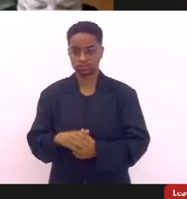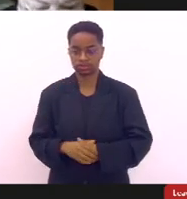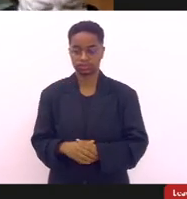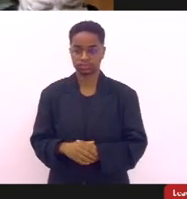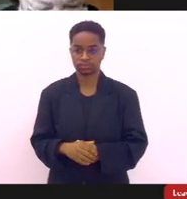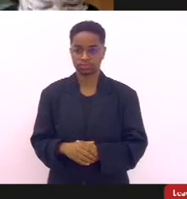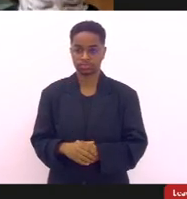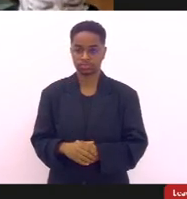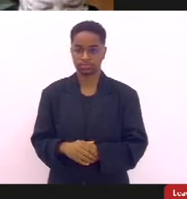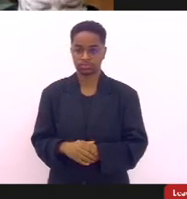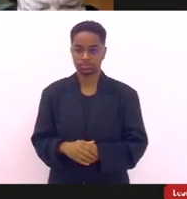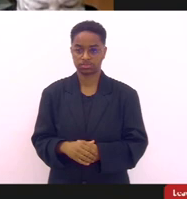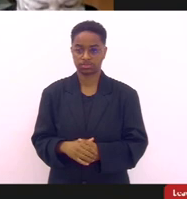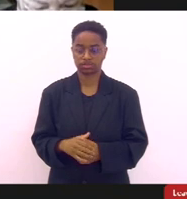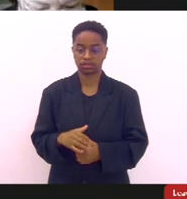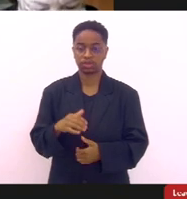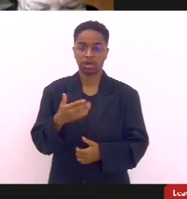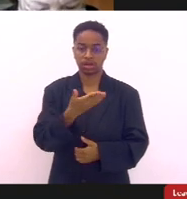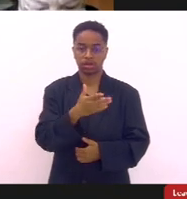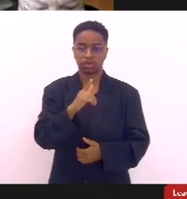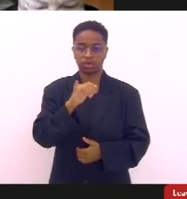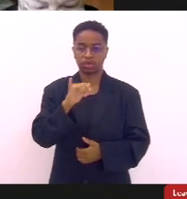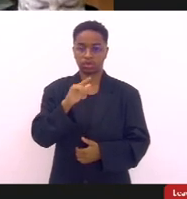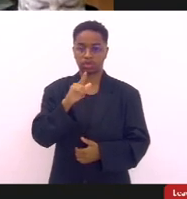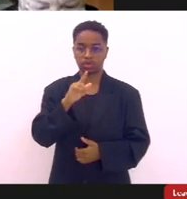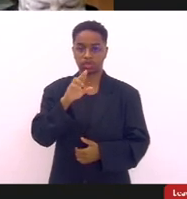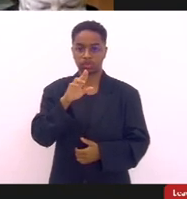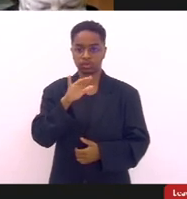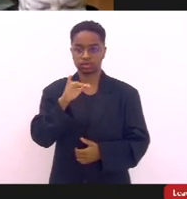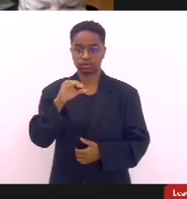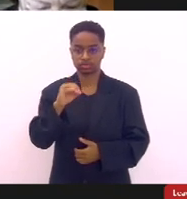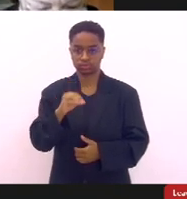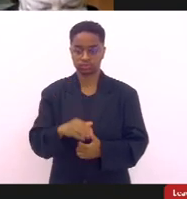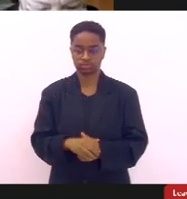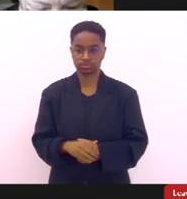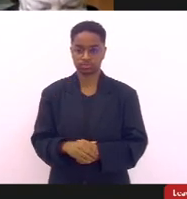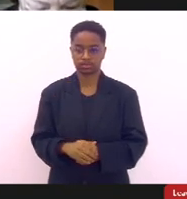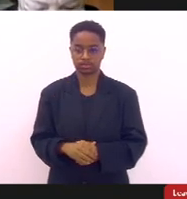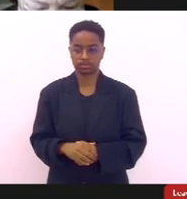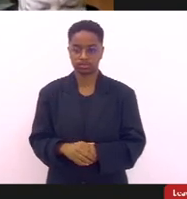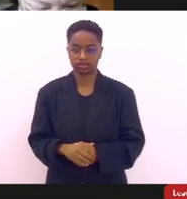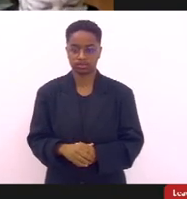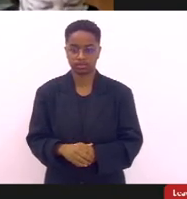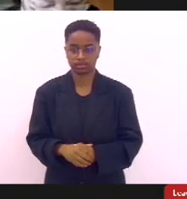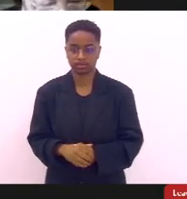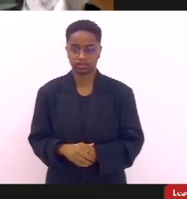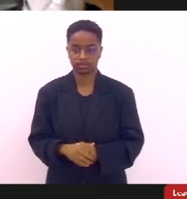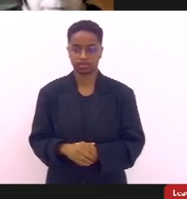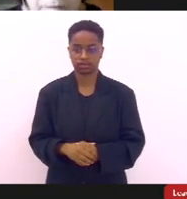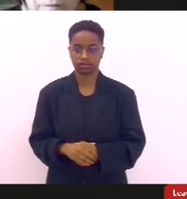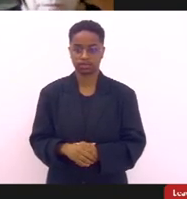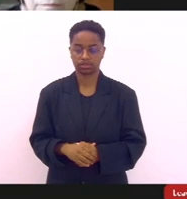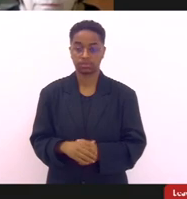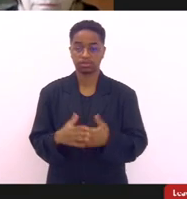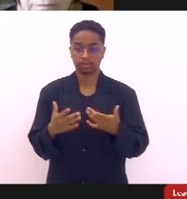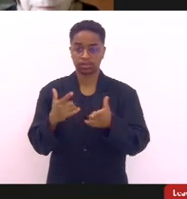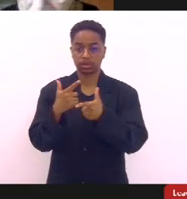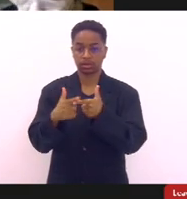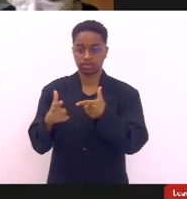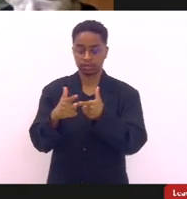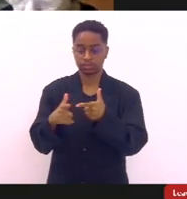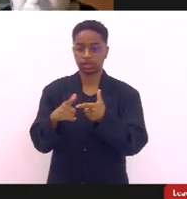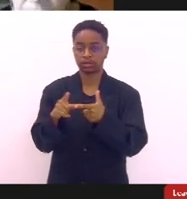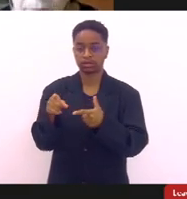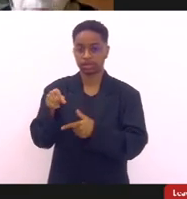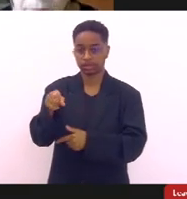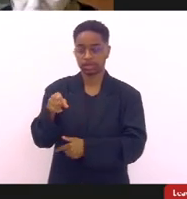Doutor Júlio. Doutor Lúcio, desculpa. Obviamente que problemas todos, né? E temos total